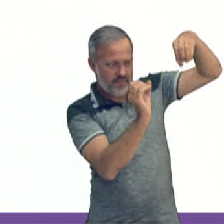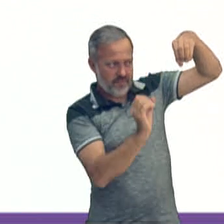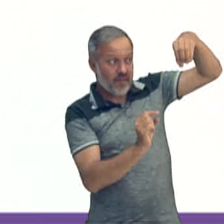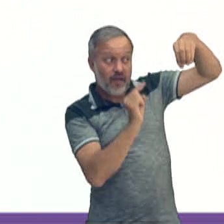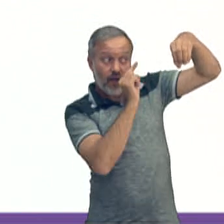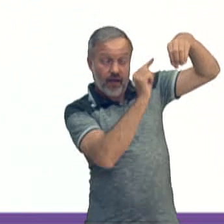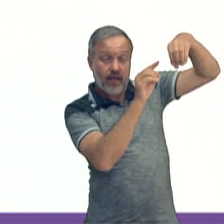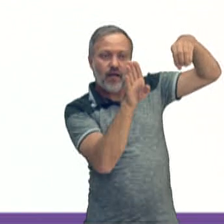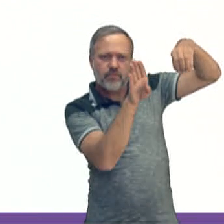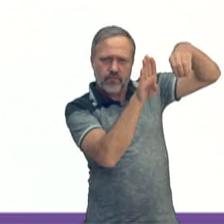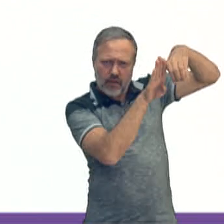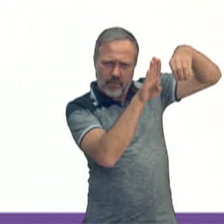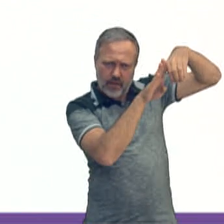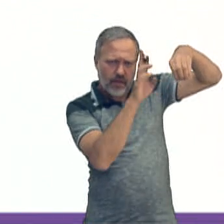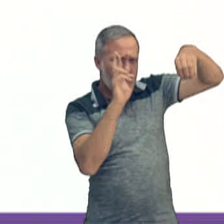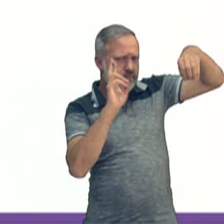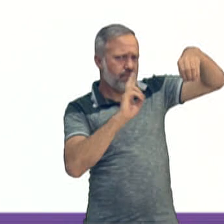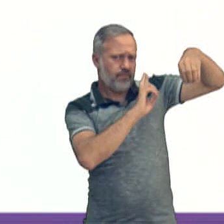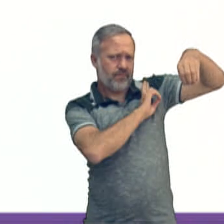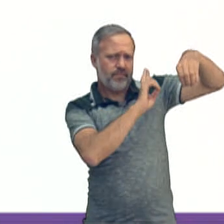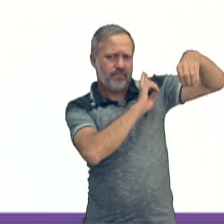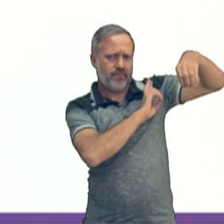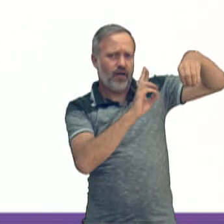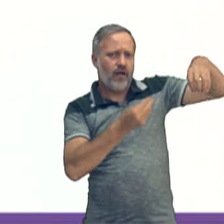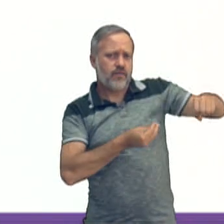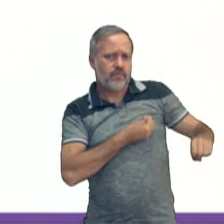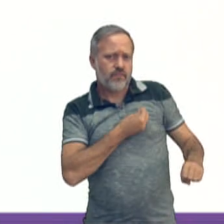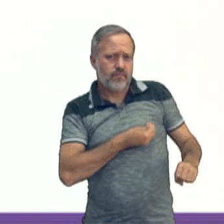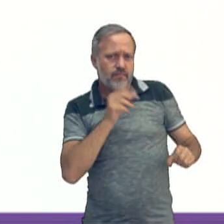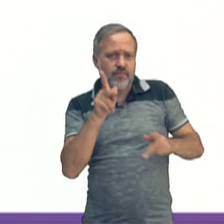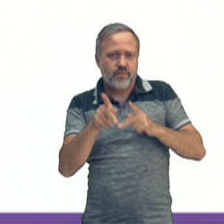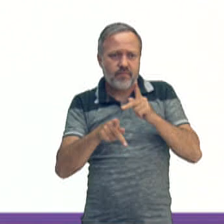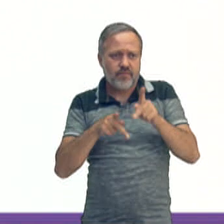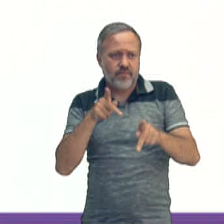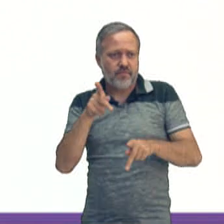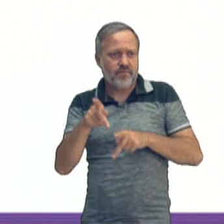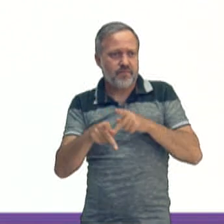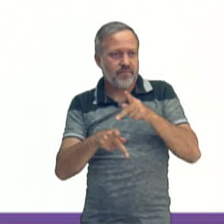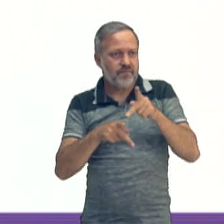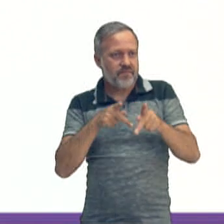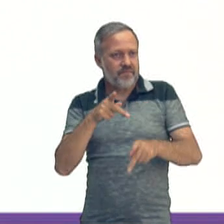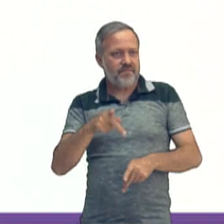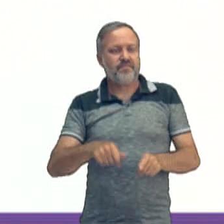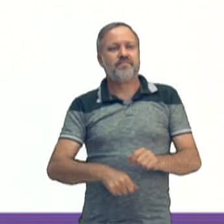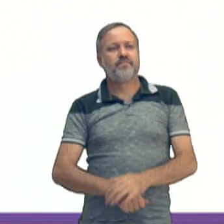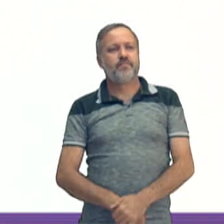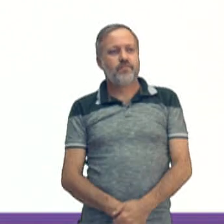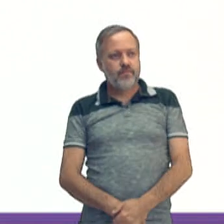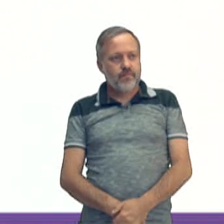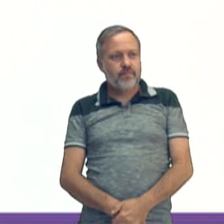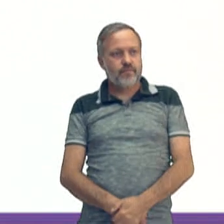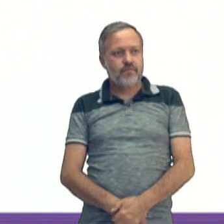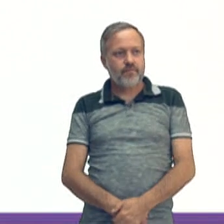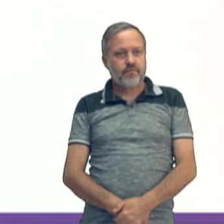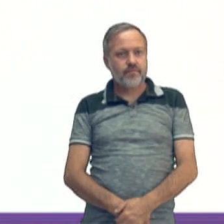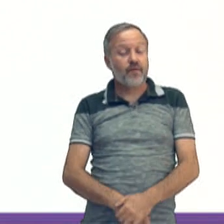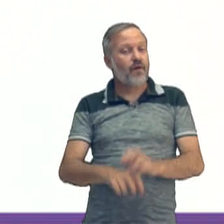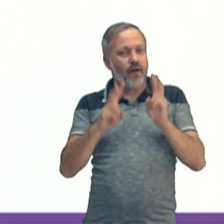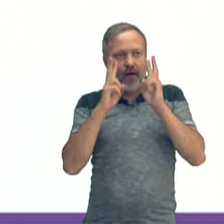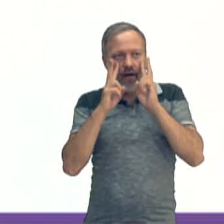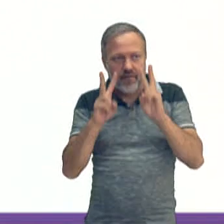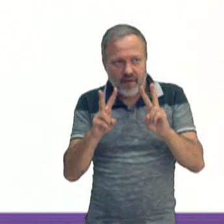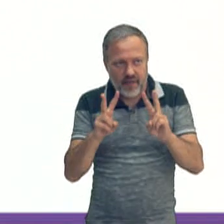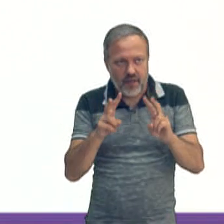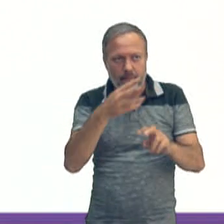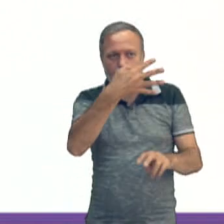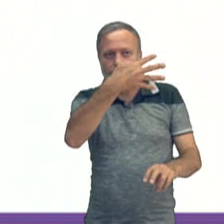pessoas, quase como um horóscopo que nós conhecemos. Muito bem. O calendário Maia funciona na forma de